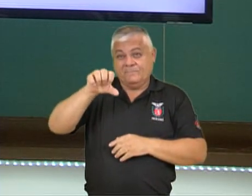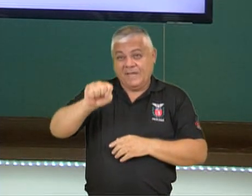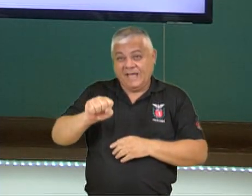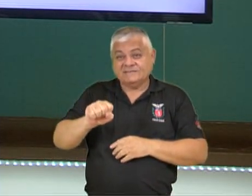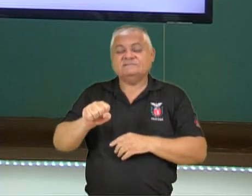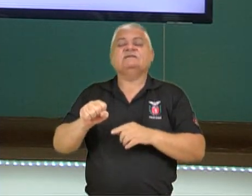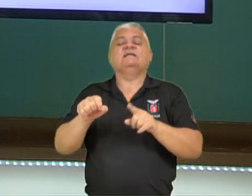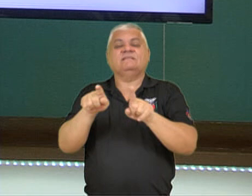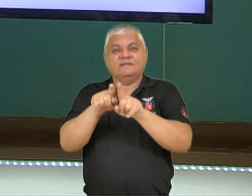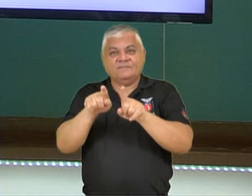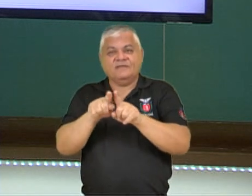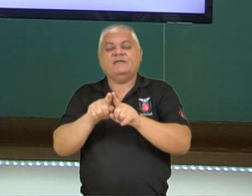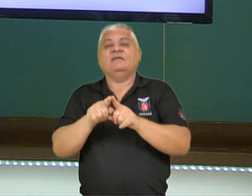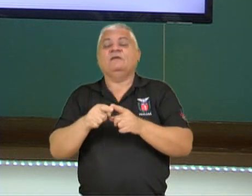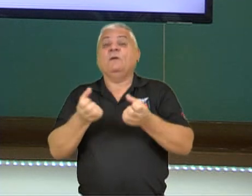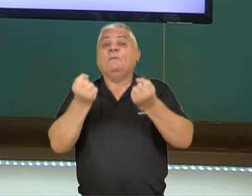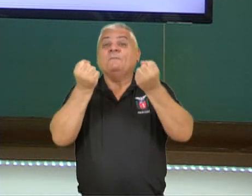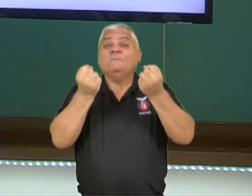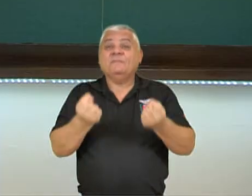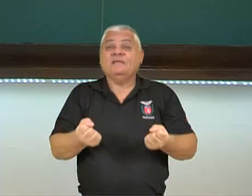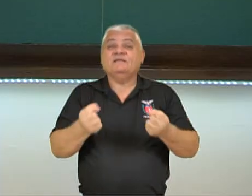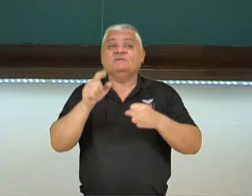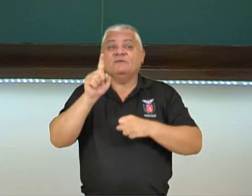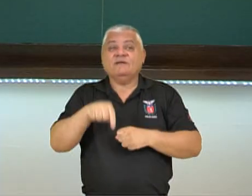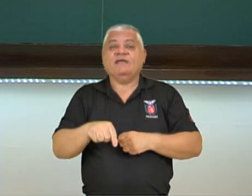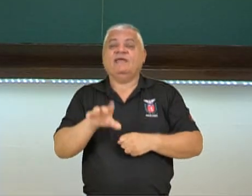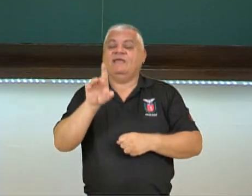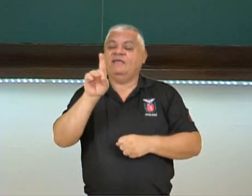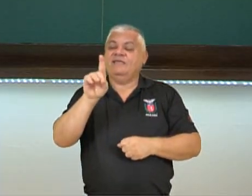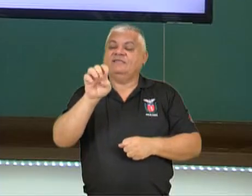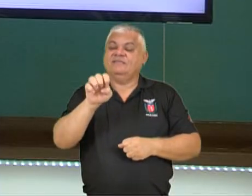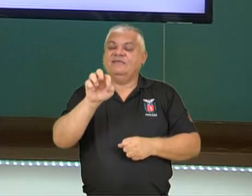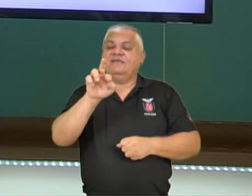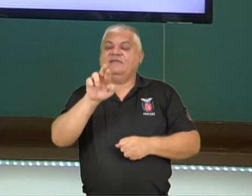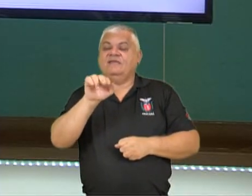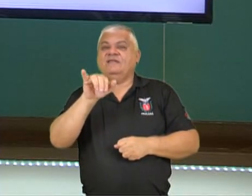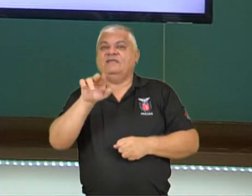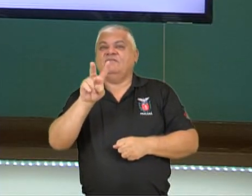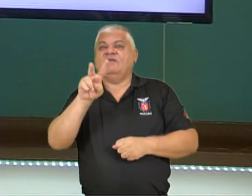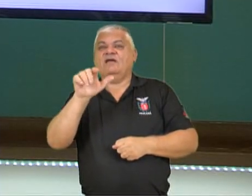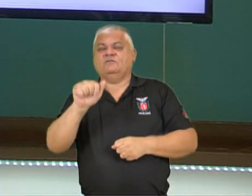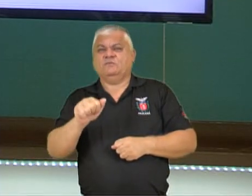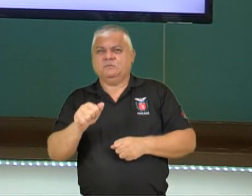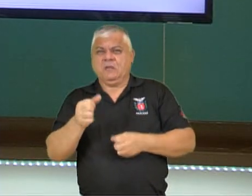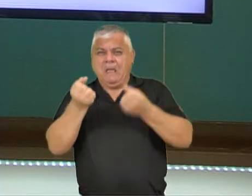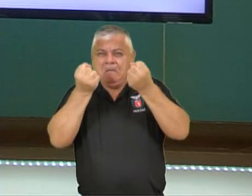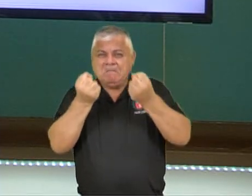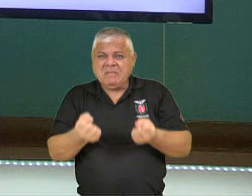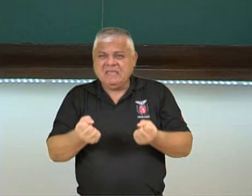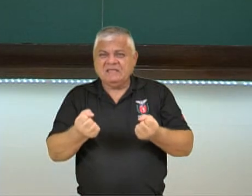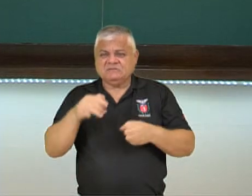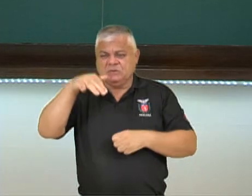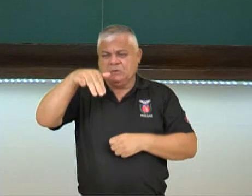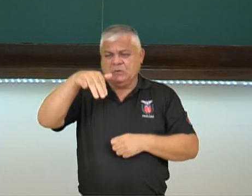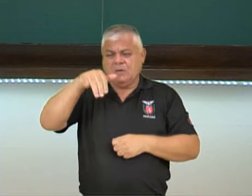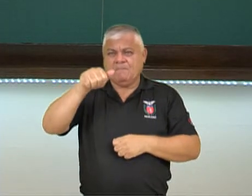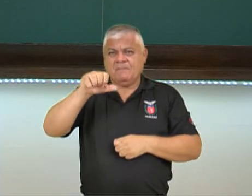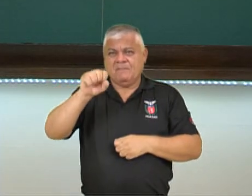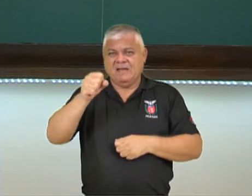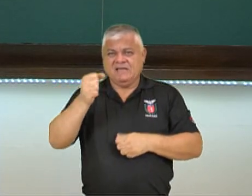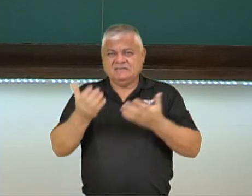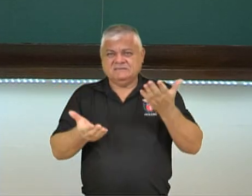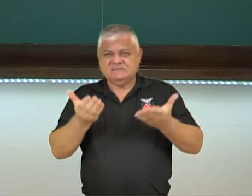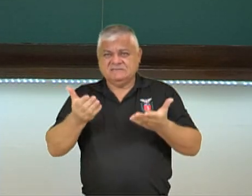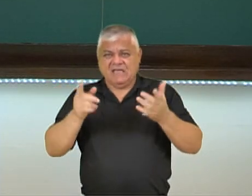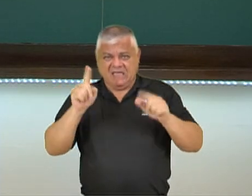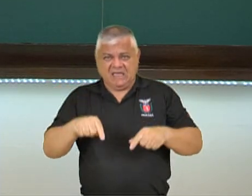e o peso é derivado. O cara fala assim, pô, professor, mas peso e massa não é a mesma coisa? Pois bem, já vou